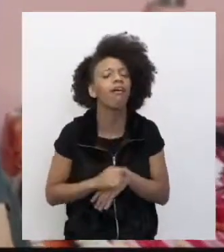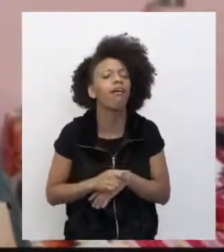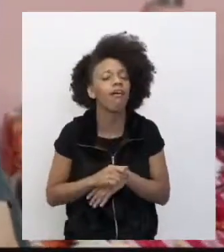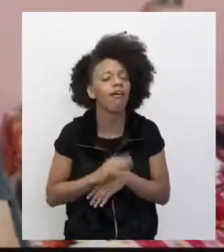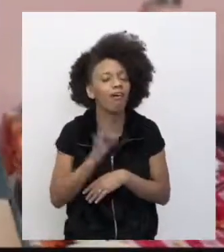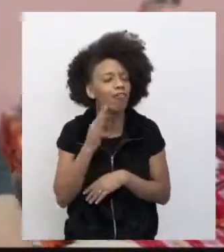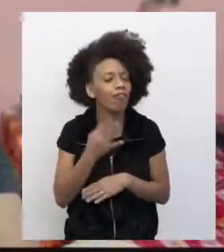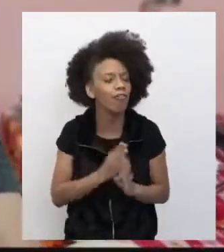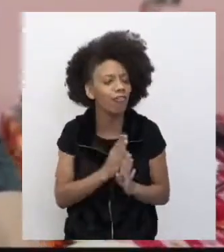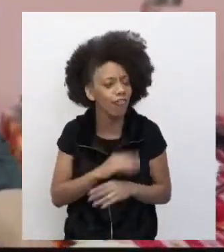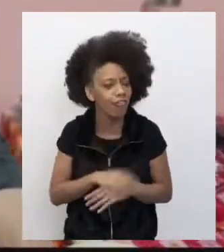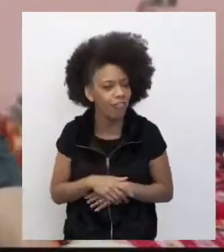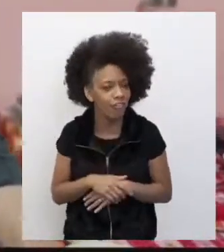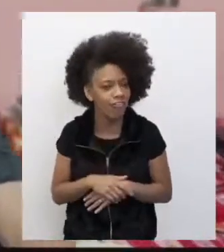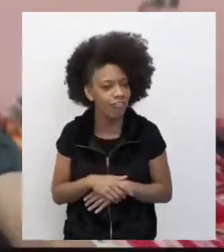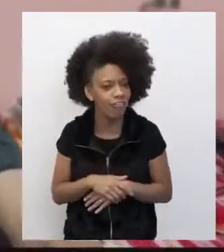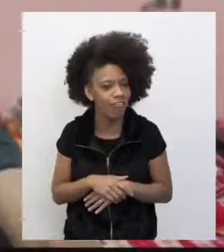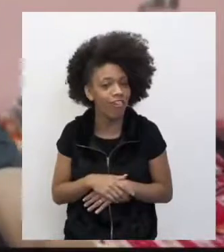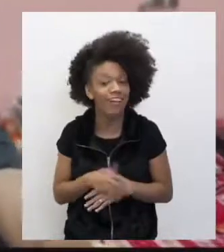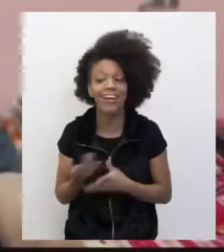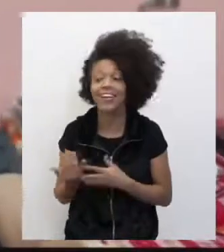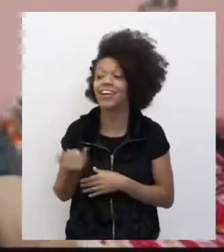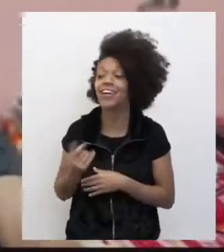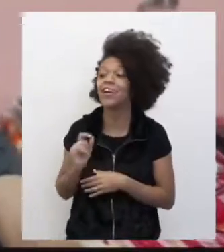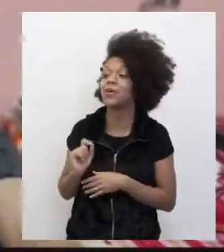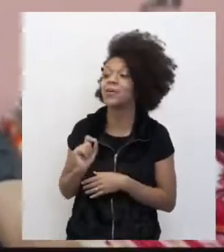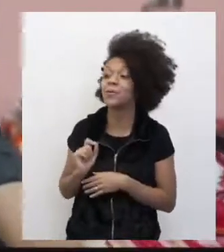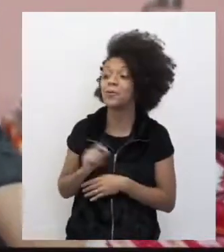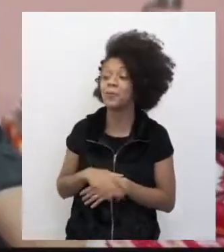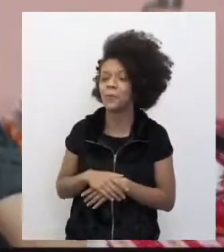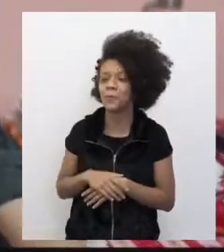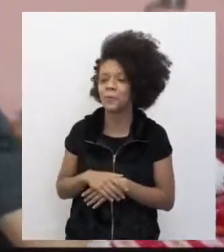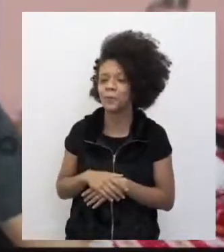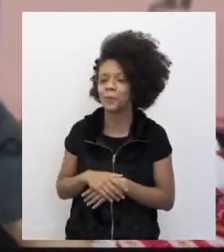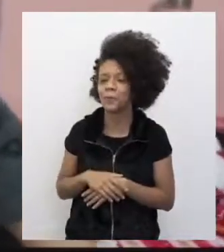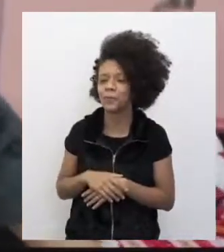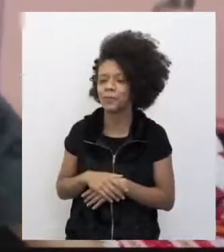hobby? Conta aí, PC, qual que é seu hobby?